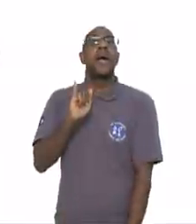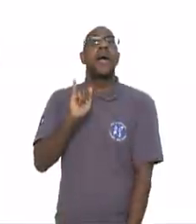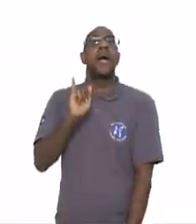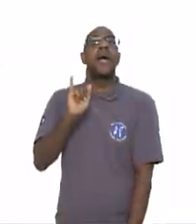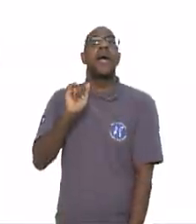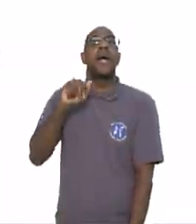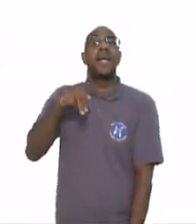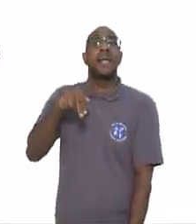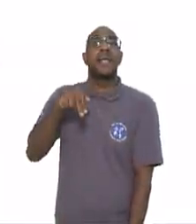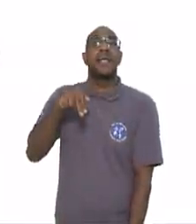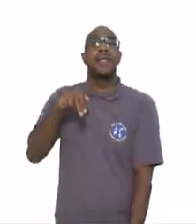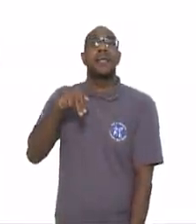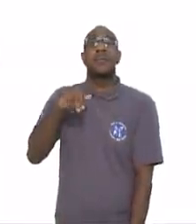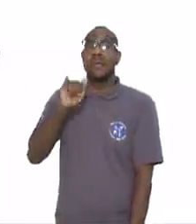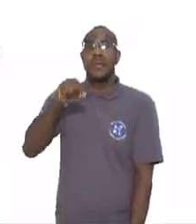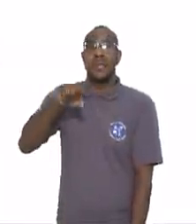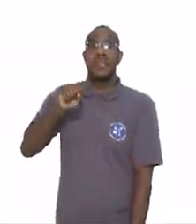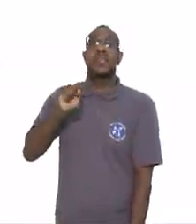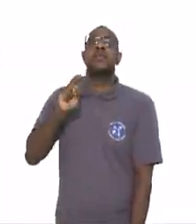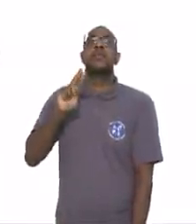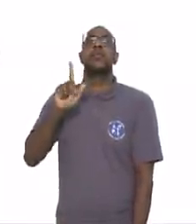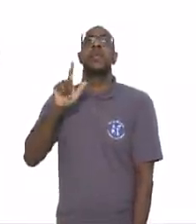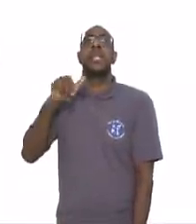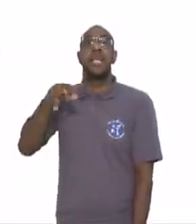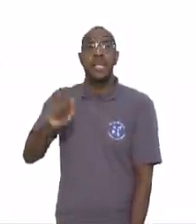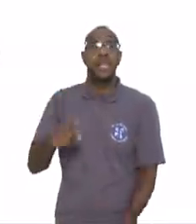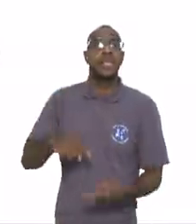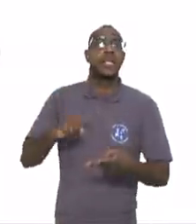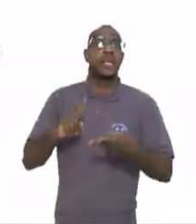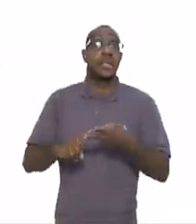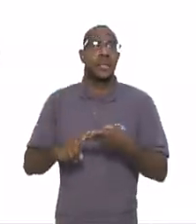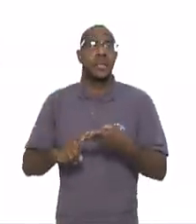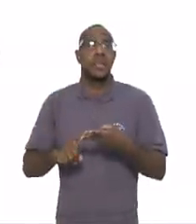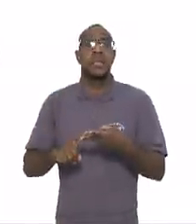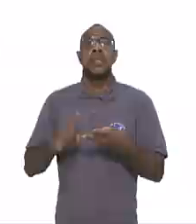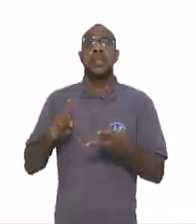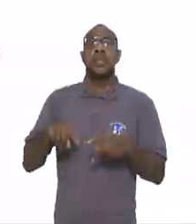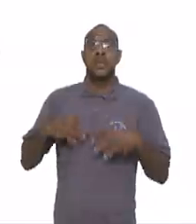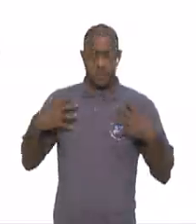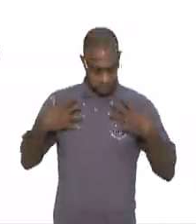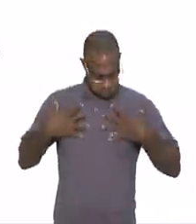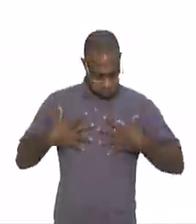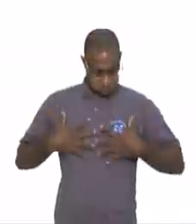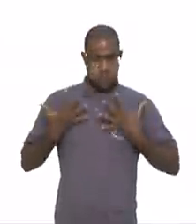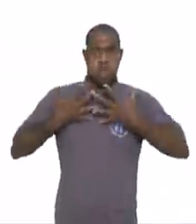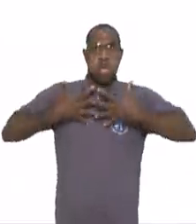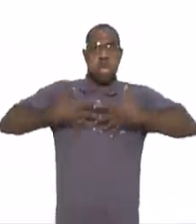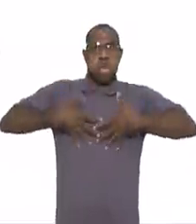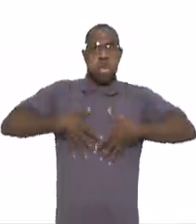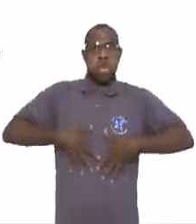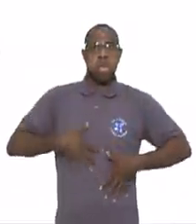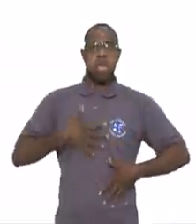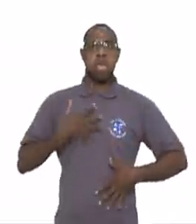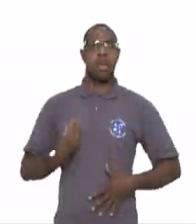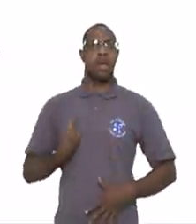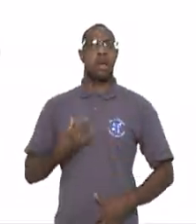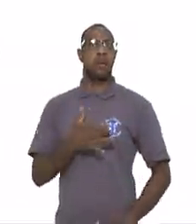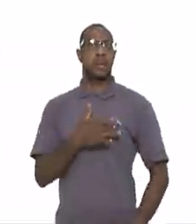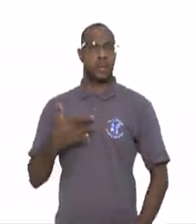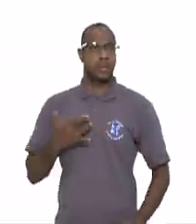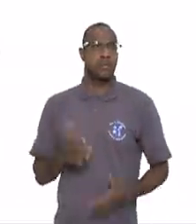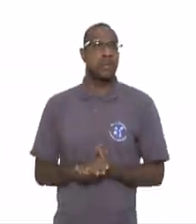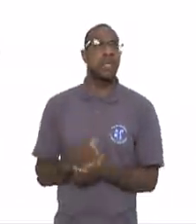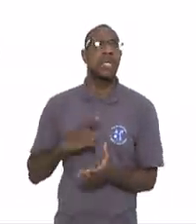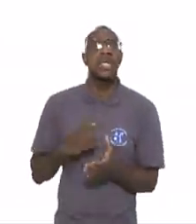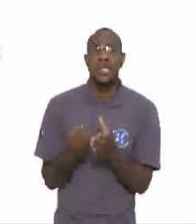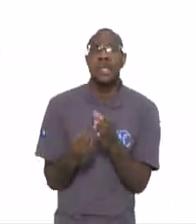Hormônio do crescimento é produzido dessa forma também. Anticoagulantes, tá vendo? Tudo relacionado à saúde aqui por enquanto. Tem plantas com